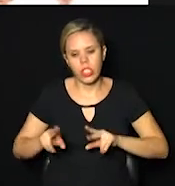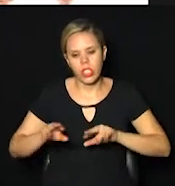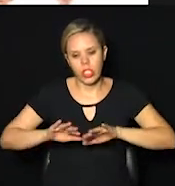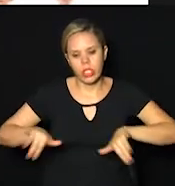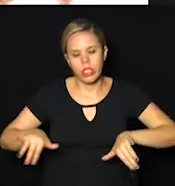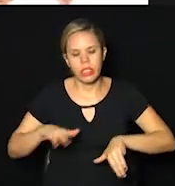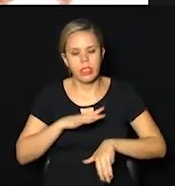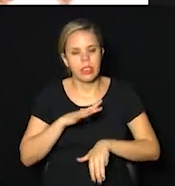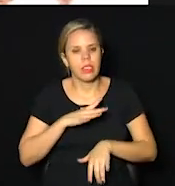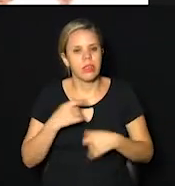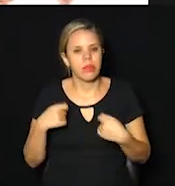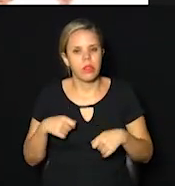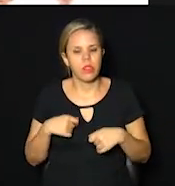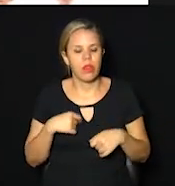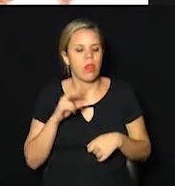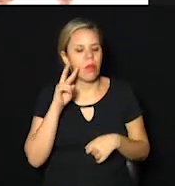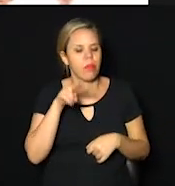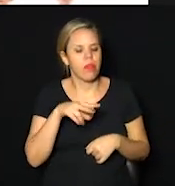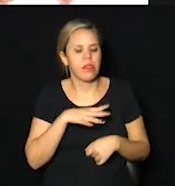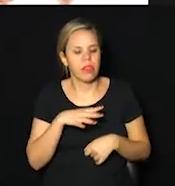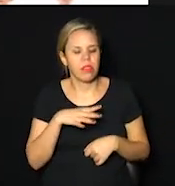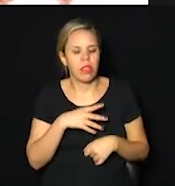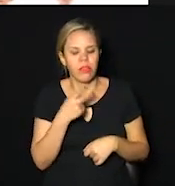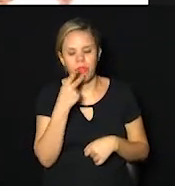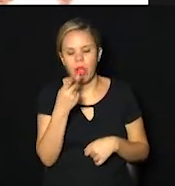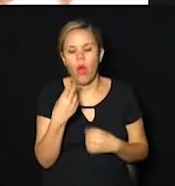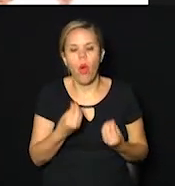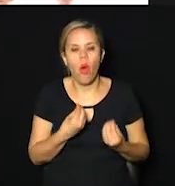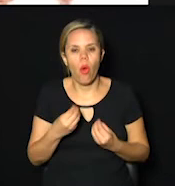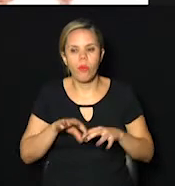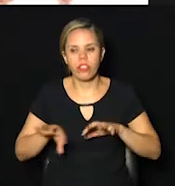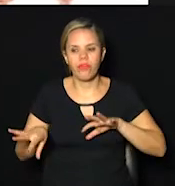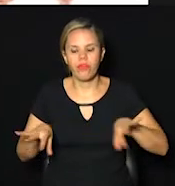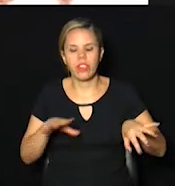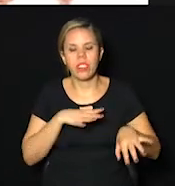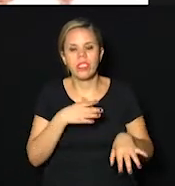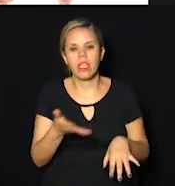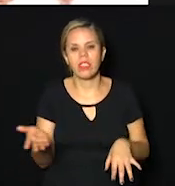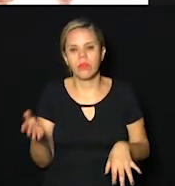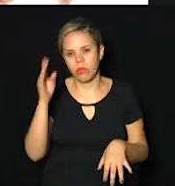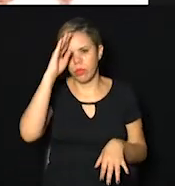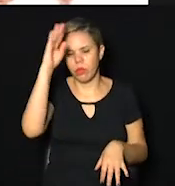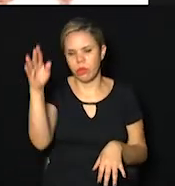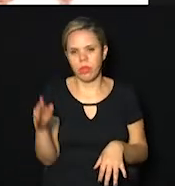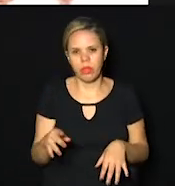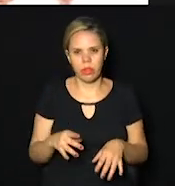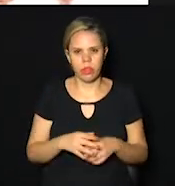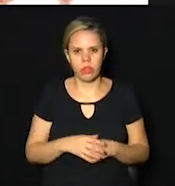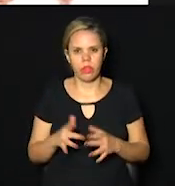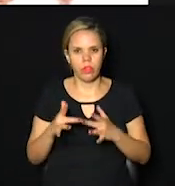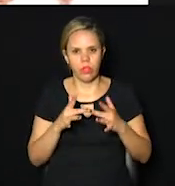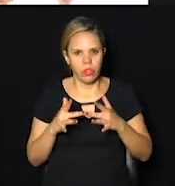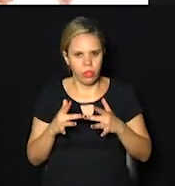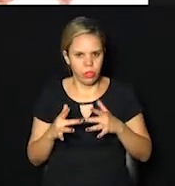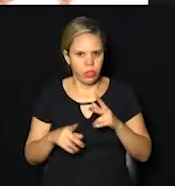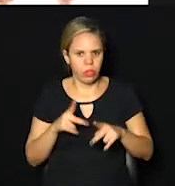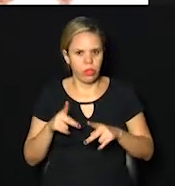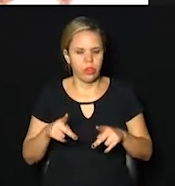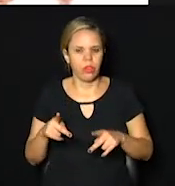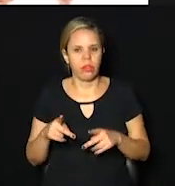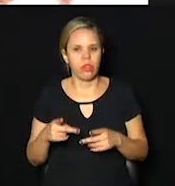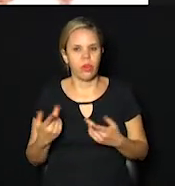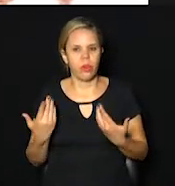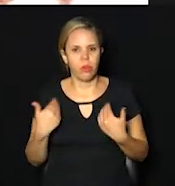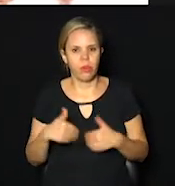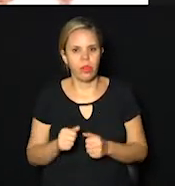o que eu preciso é olhar para a minha cidade e dizer como é que eu divido essa cidade, principalmente para que elas se relacionem, para que essas pessoas se relacionem